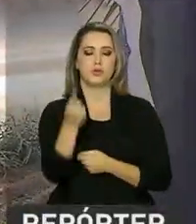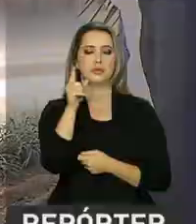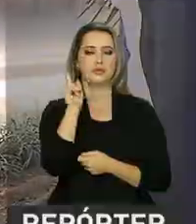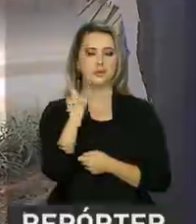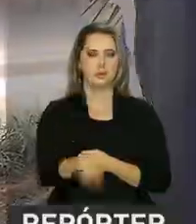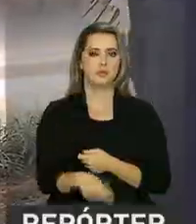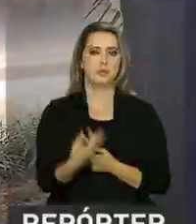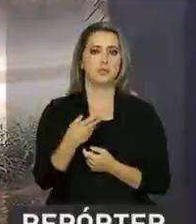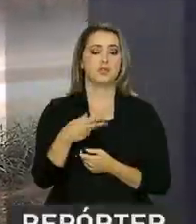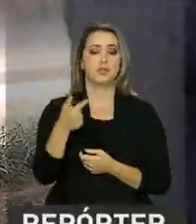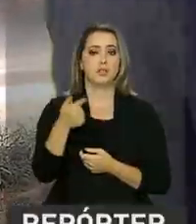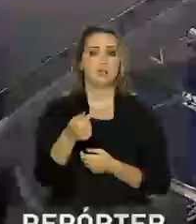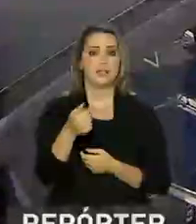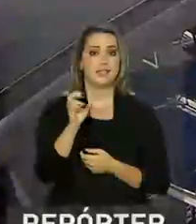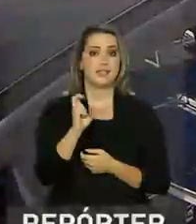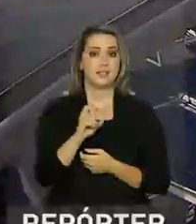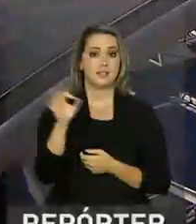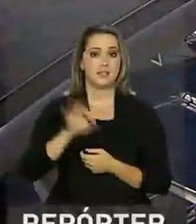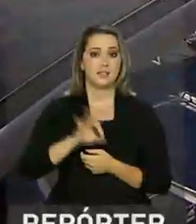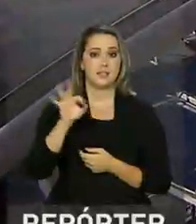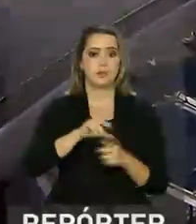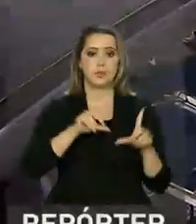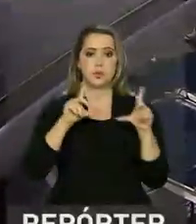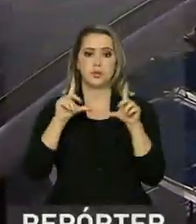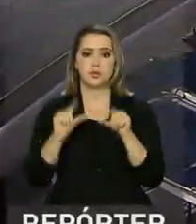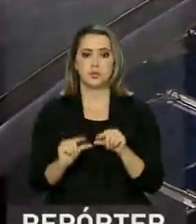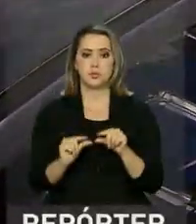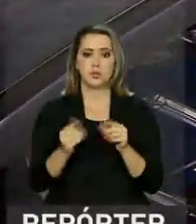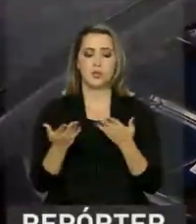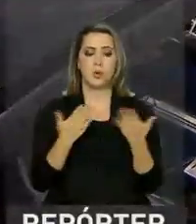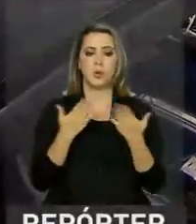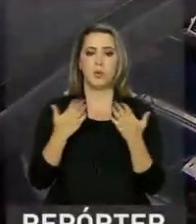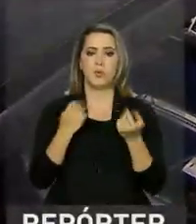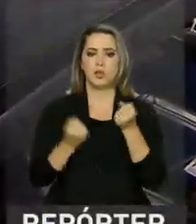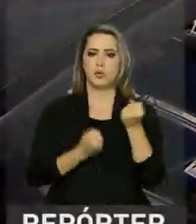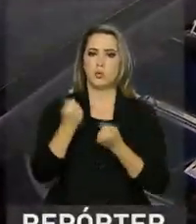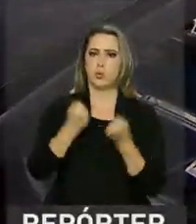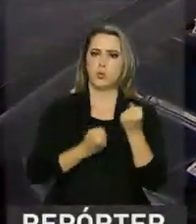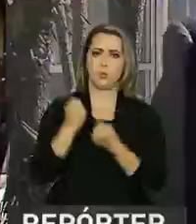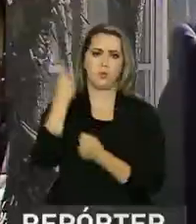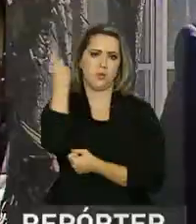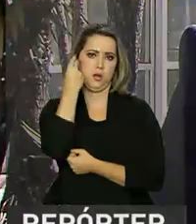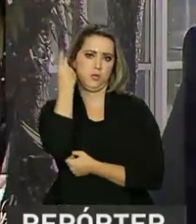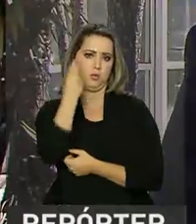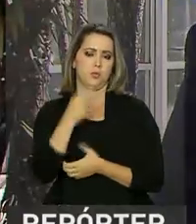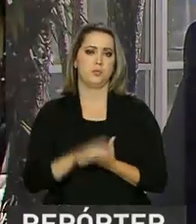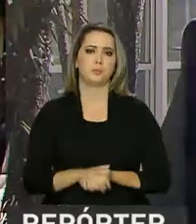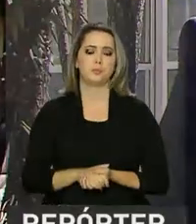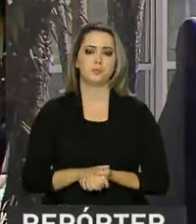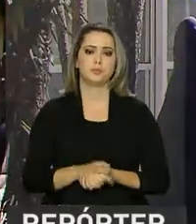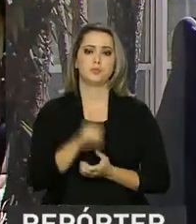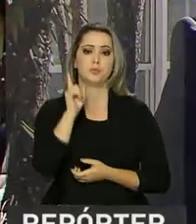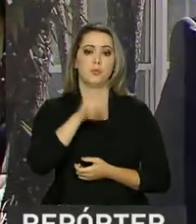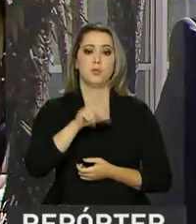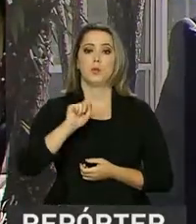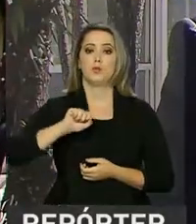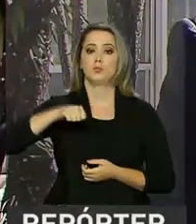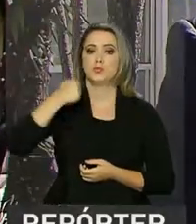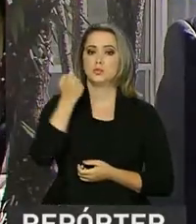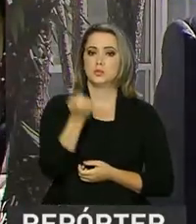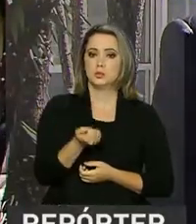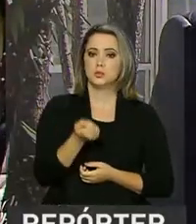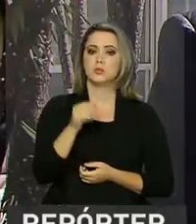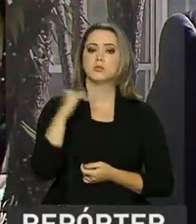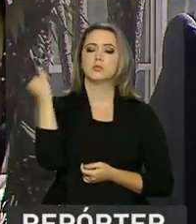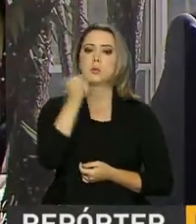carro elétrico é 75% menor do que de um veículo movido à gasolina é um símbolo importante para todos da